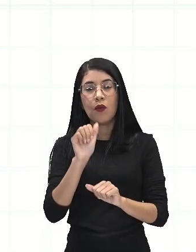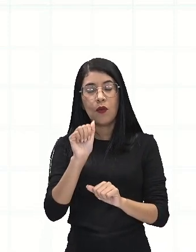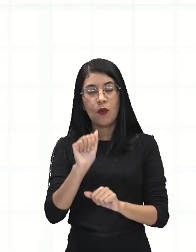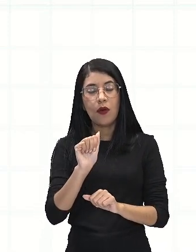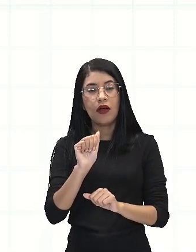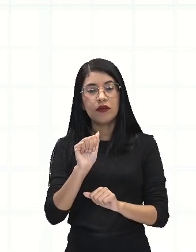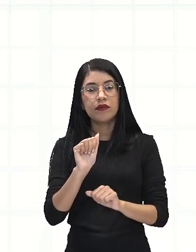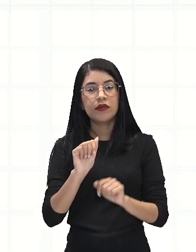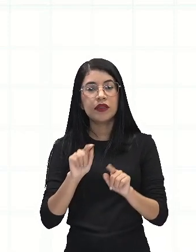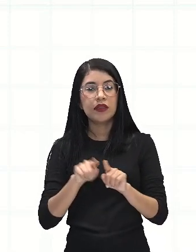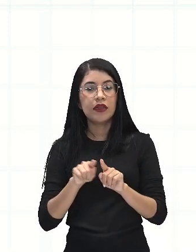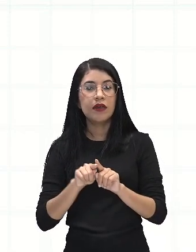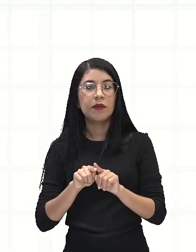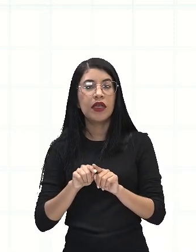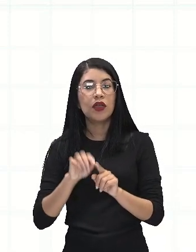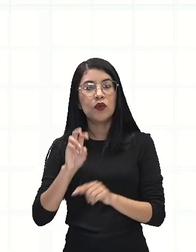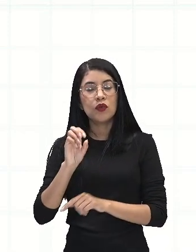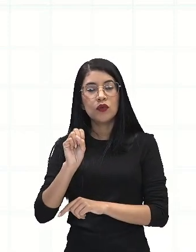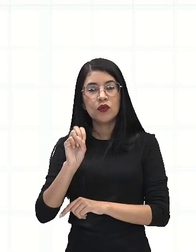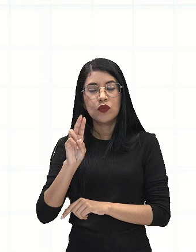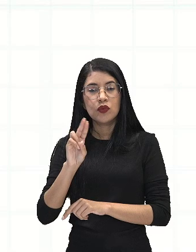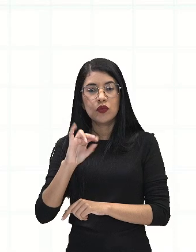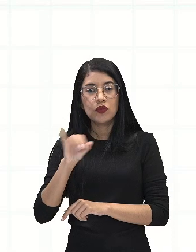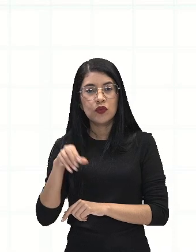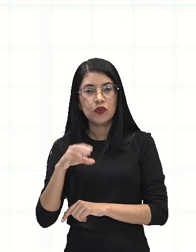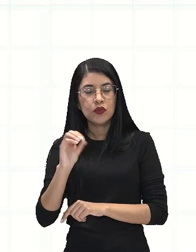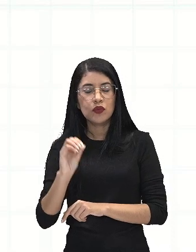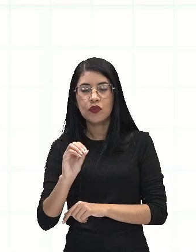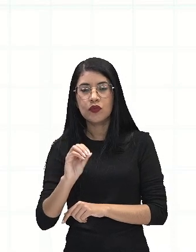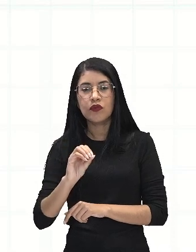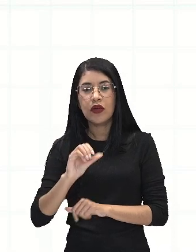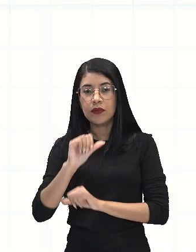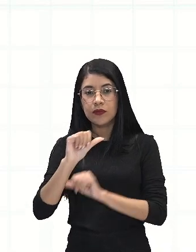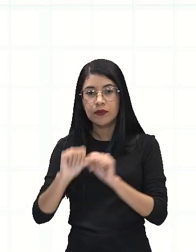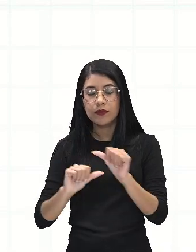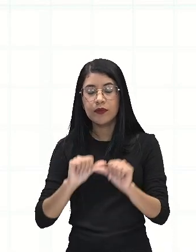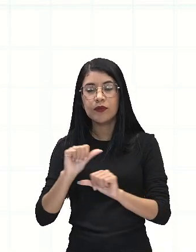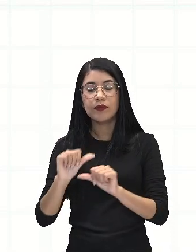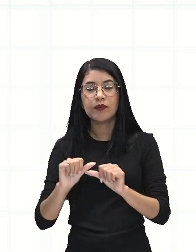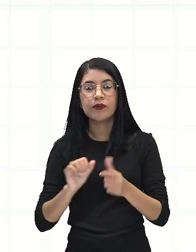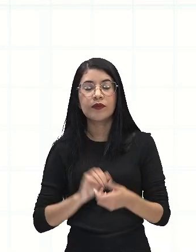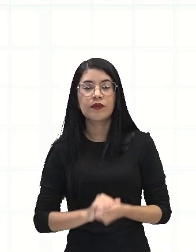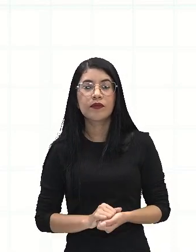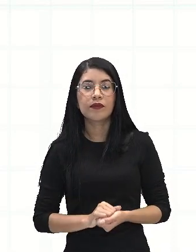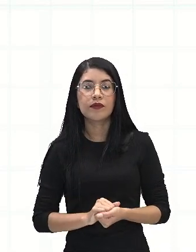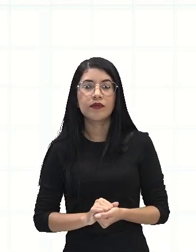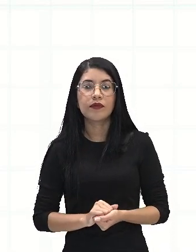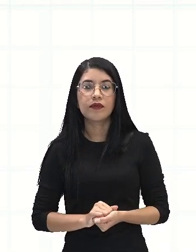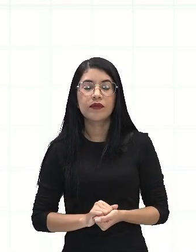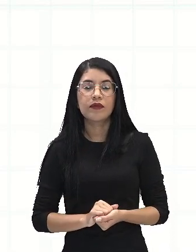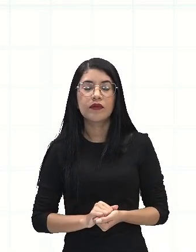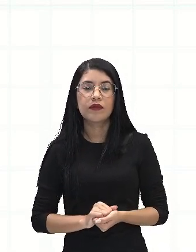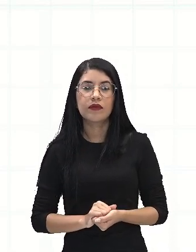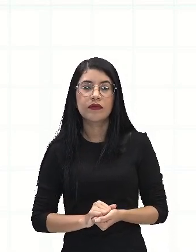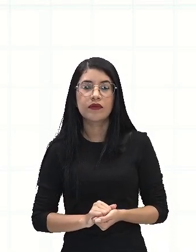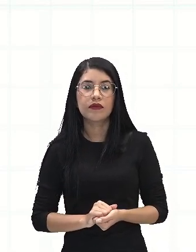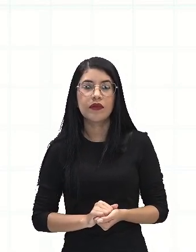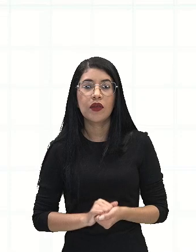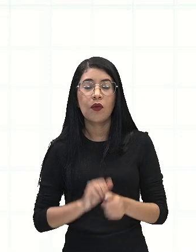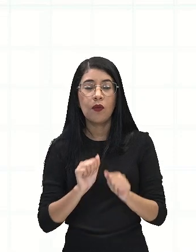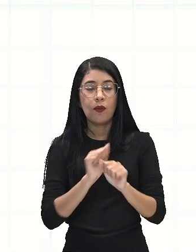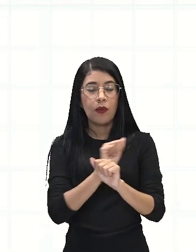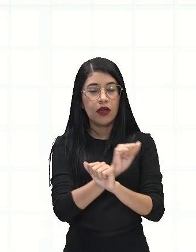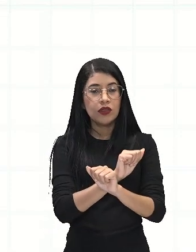aqui sendo utilizado junto com a palavra apartamento? Não, eu vou ter a mudança, eu vou ter a troca aqui desses artigos e